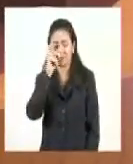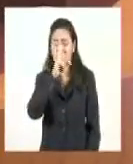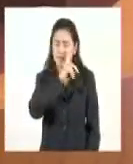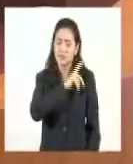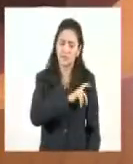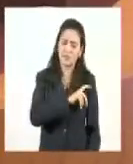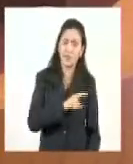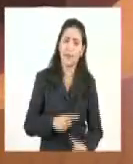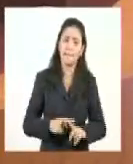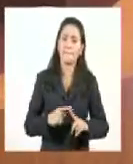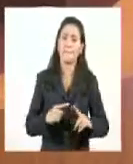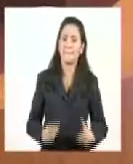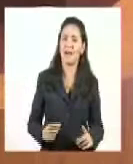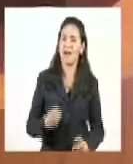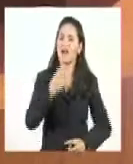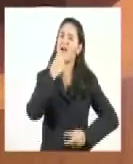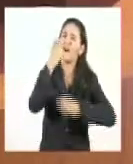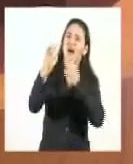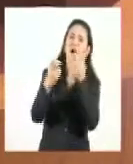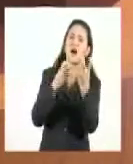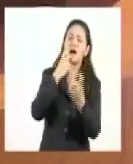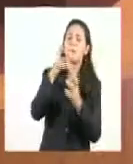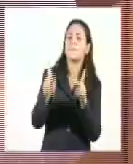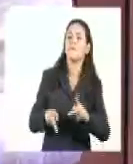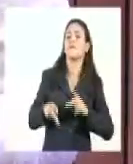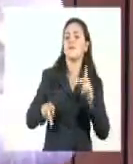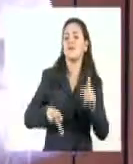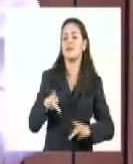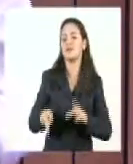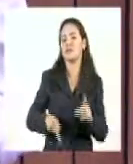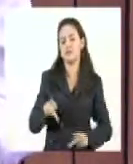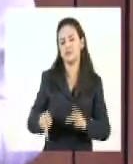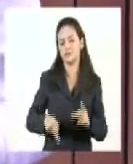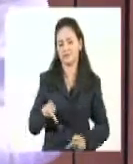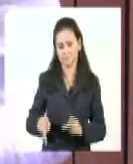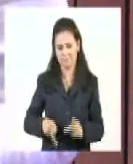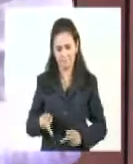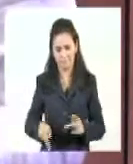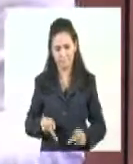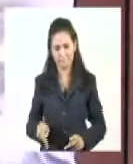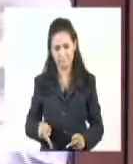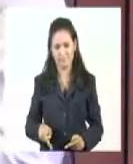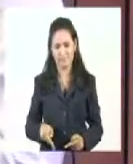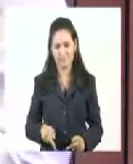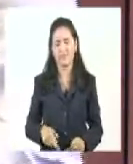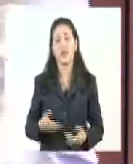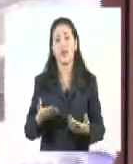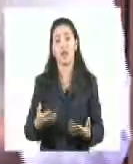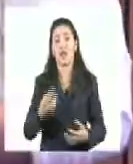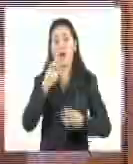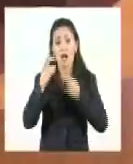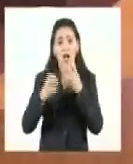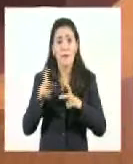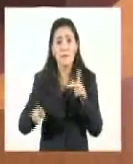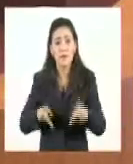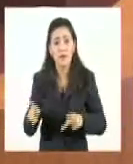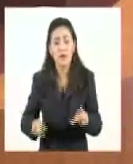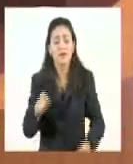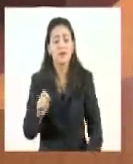vozes estão indo forte. As vozes estão incomodando. Essas vozes que